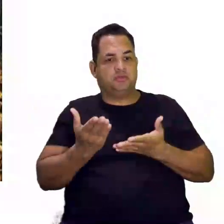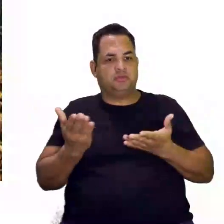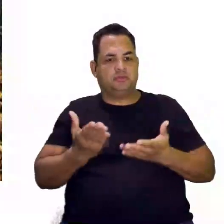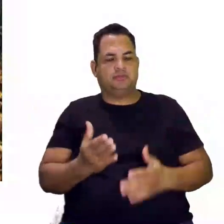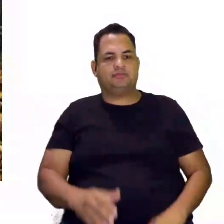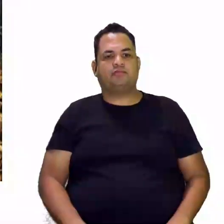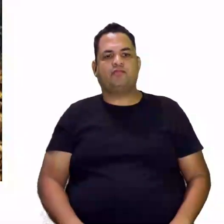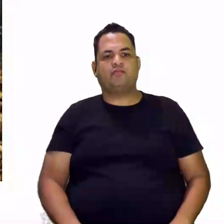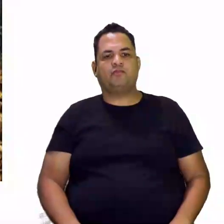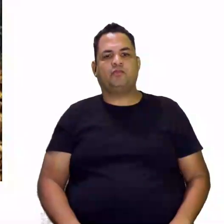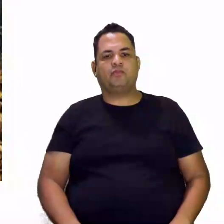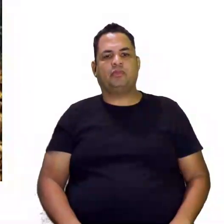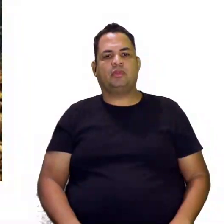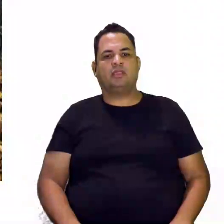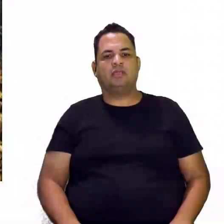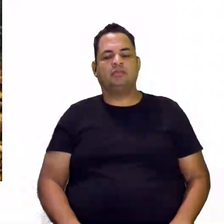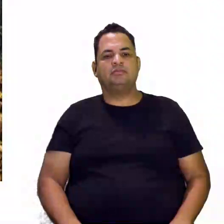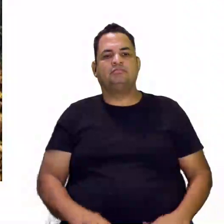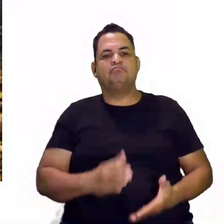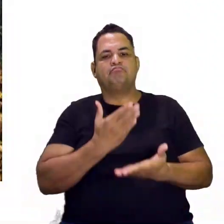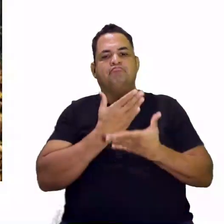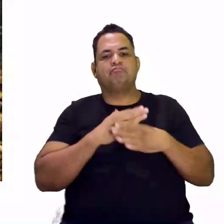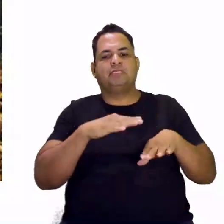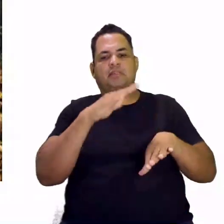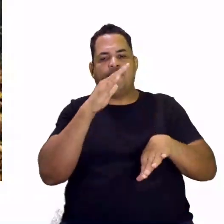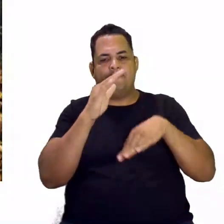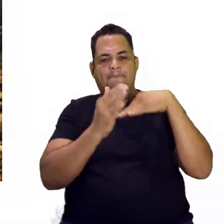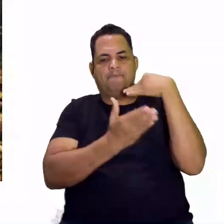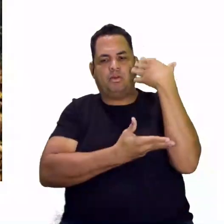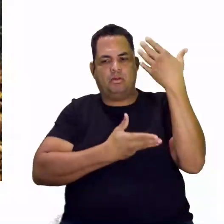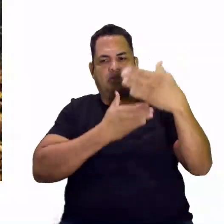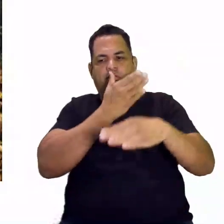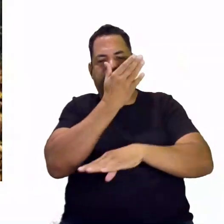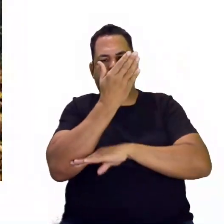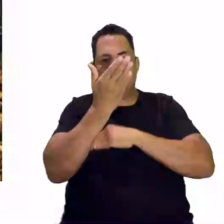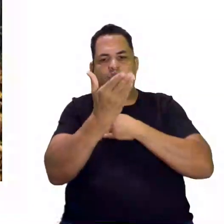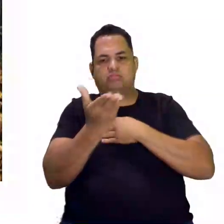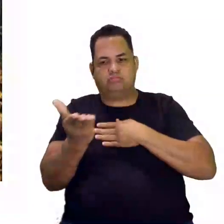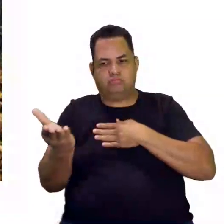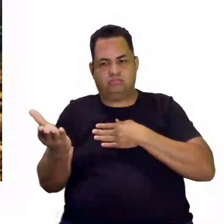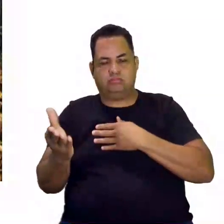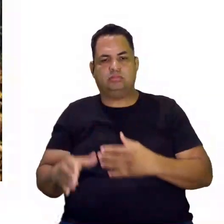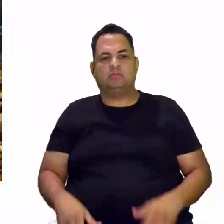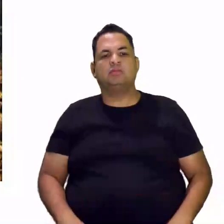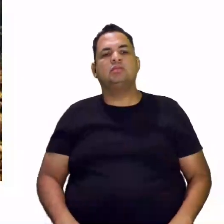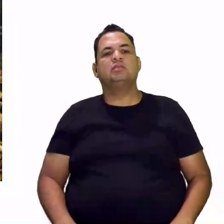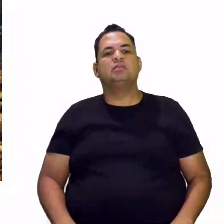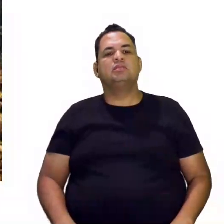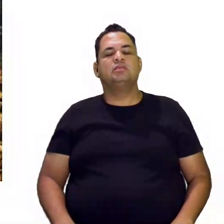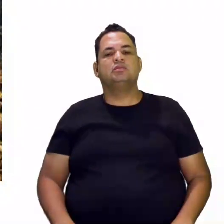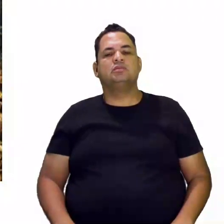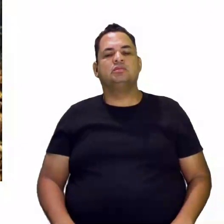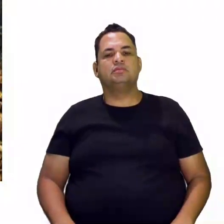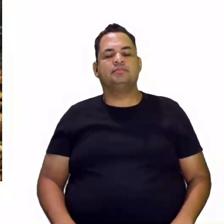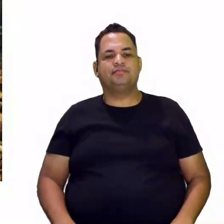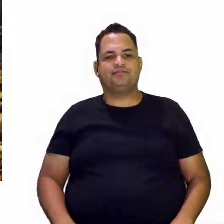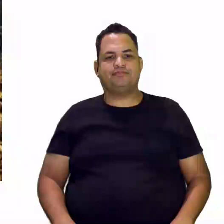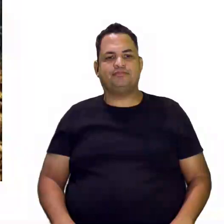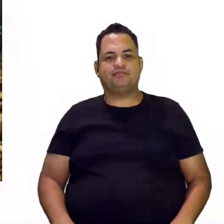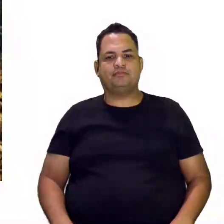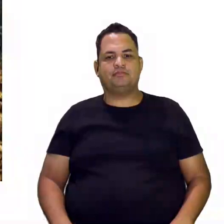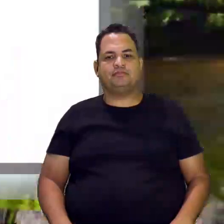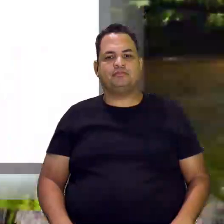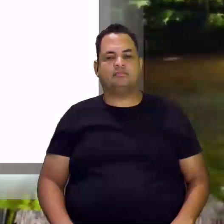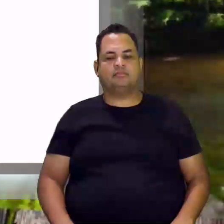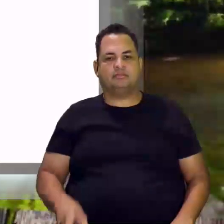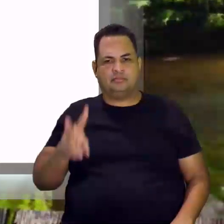atuais. Destruição ou perda de habitat, né? Quando a gente fala em perda de habitat, olha aqui para mim.